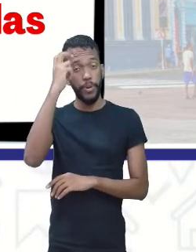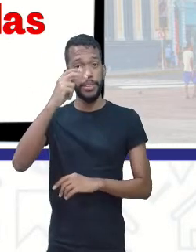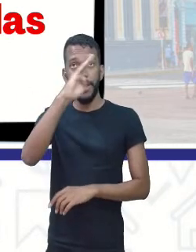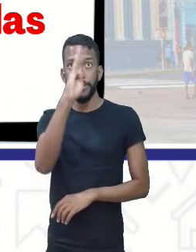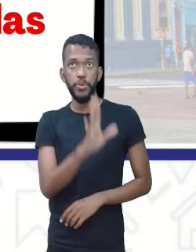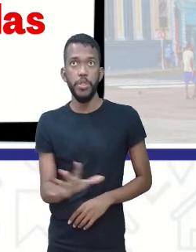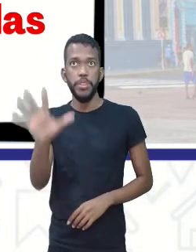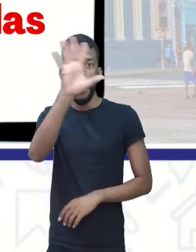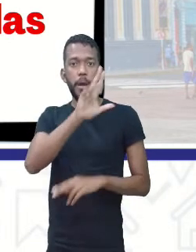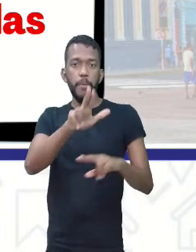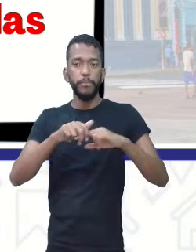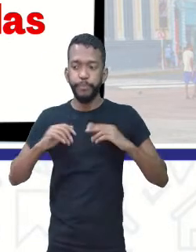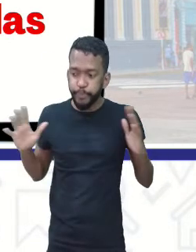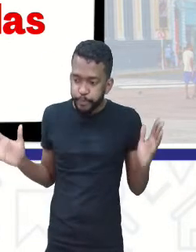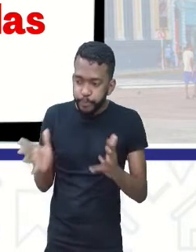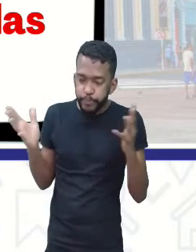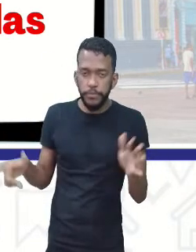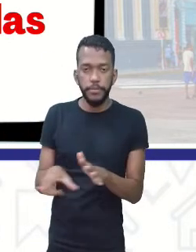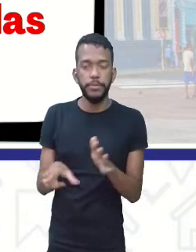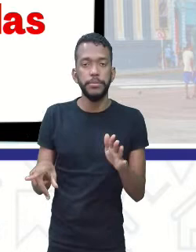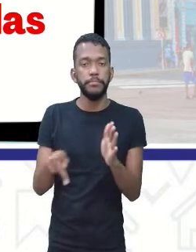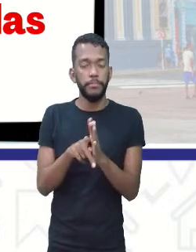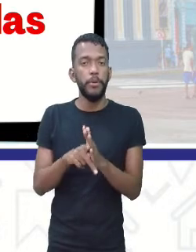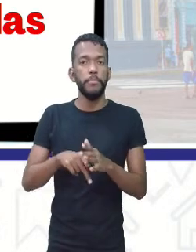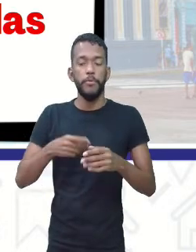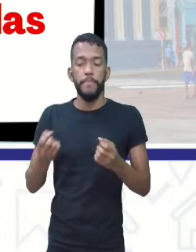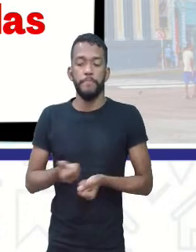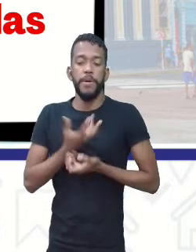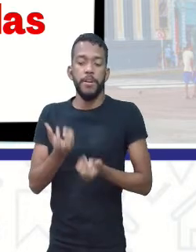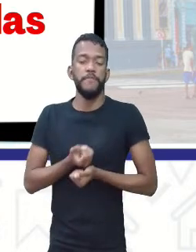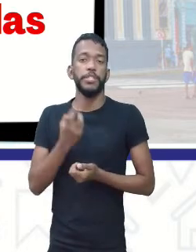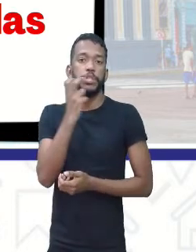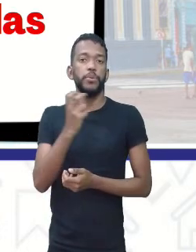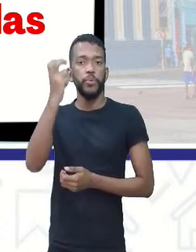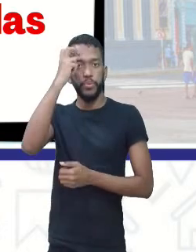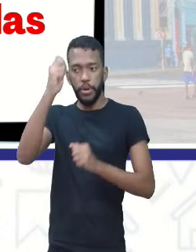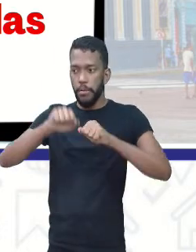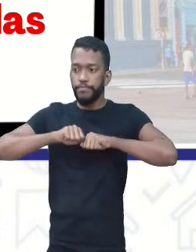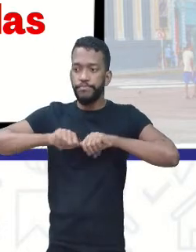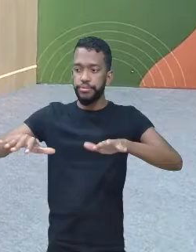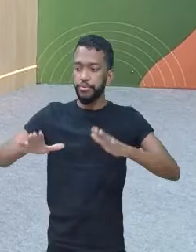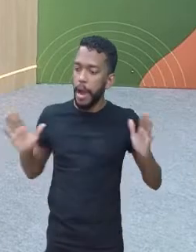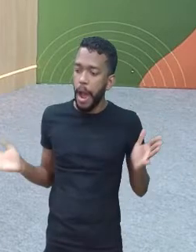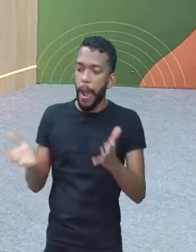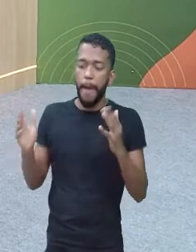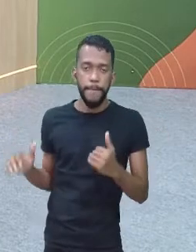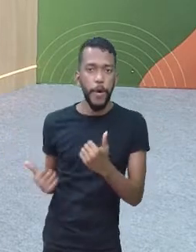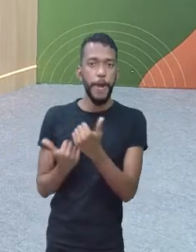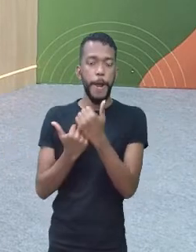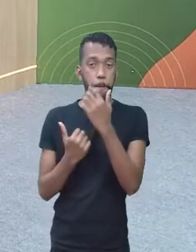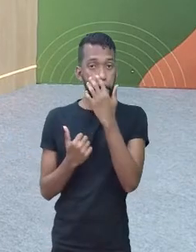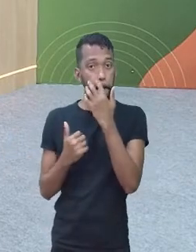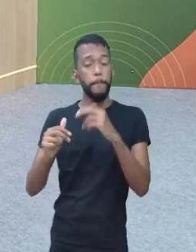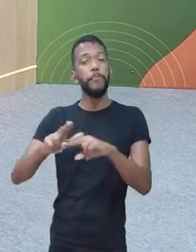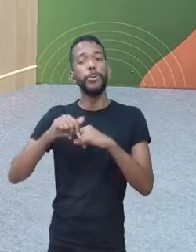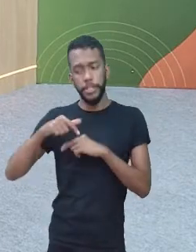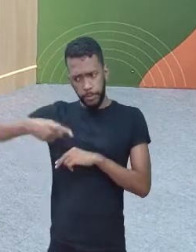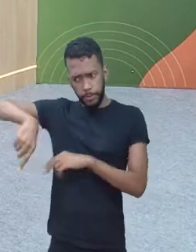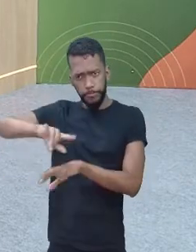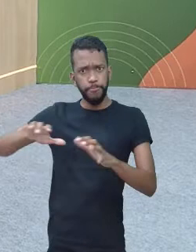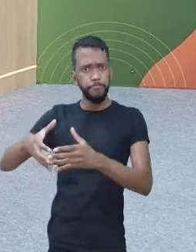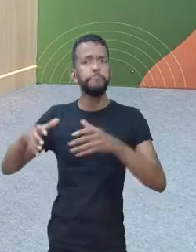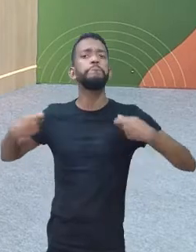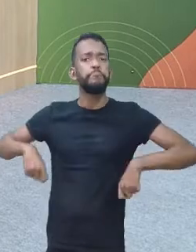a valorização e difusão das manifestações culturais. Então, essas manifestações culturais, elas devem ser